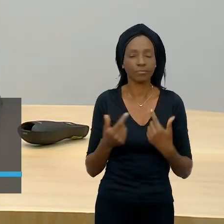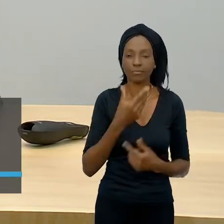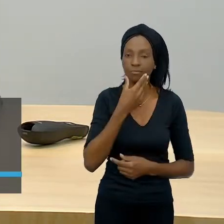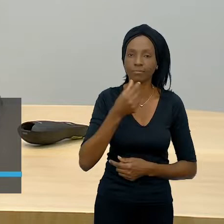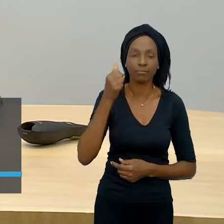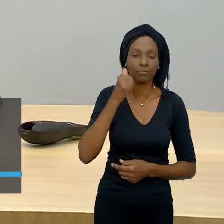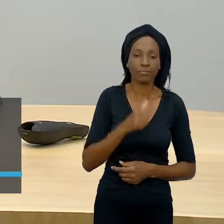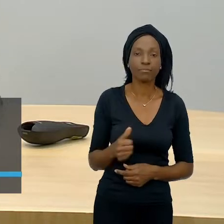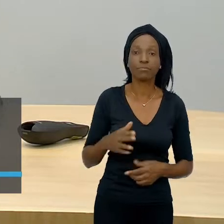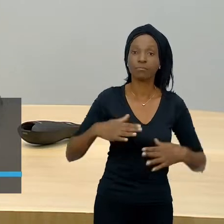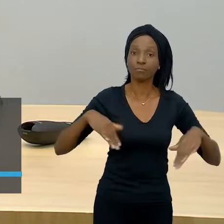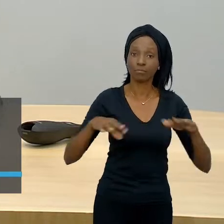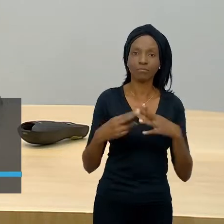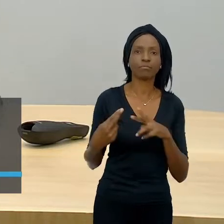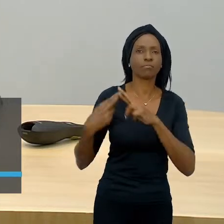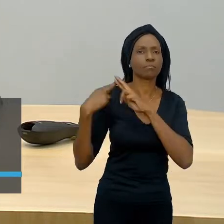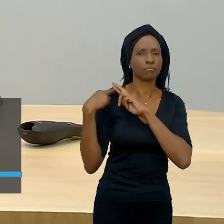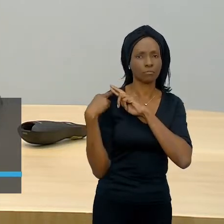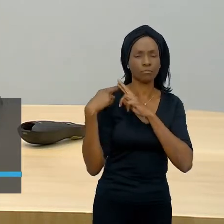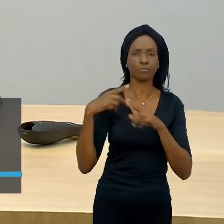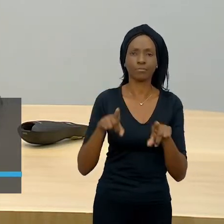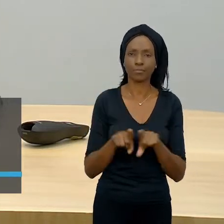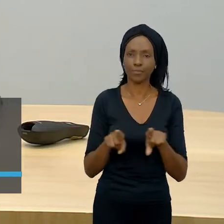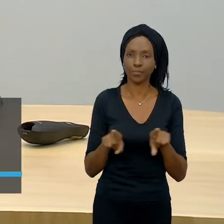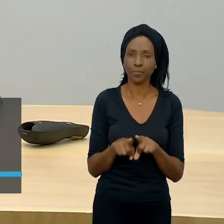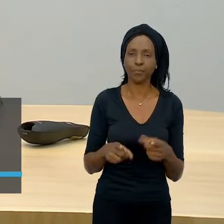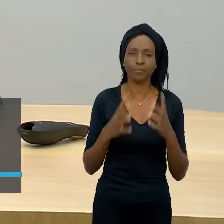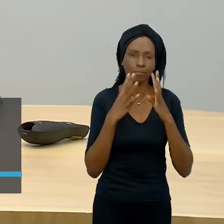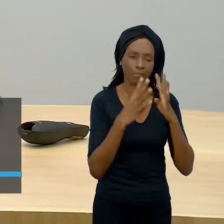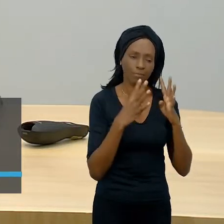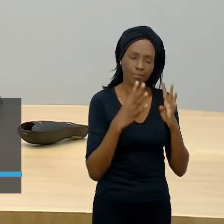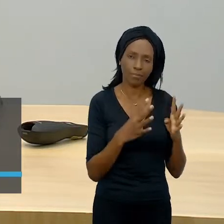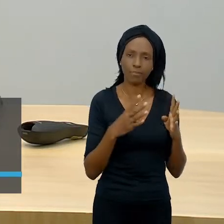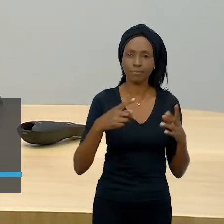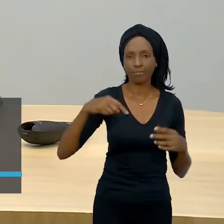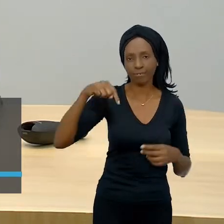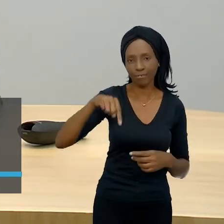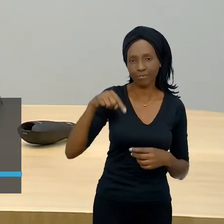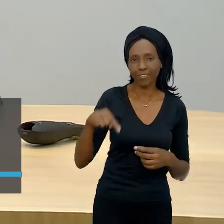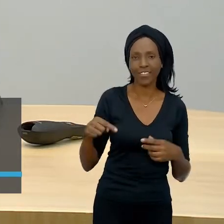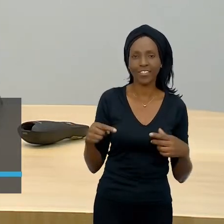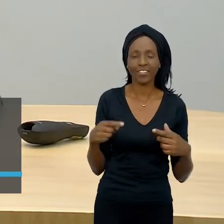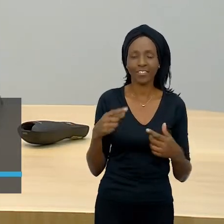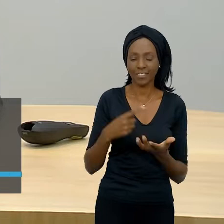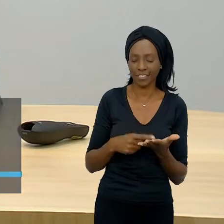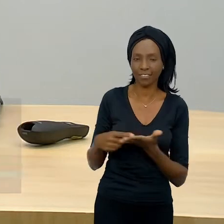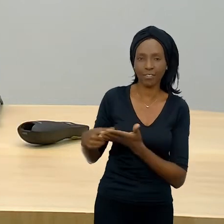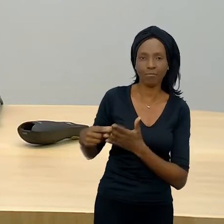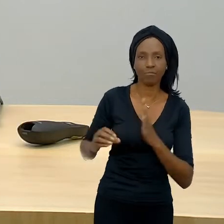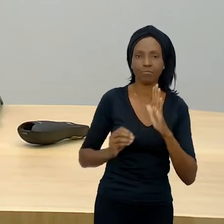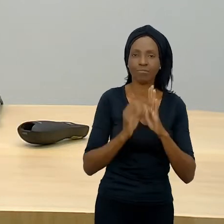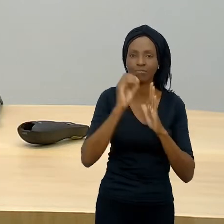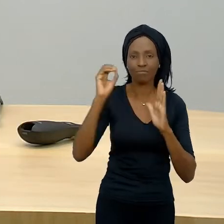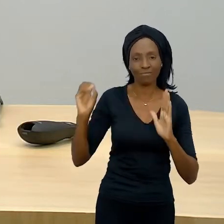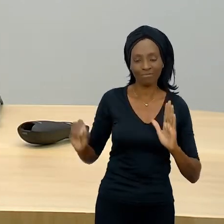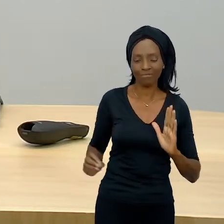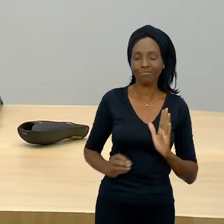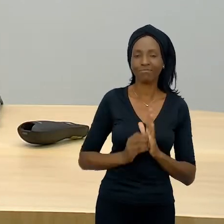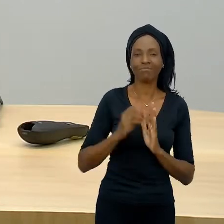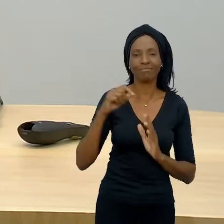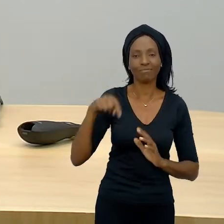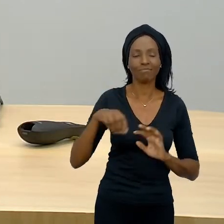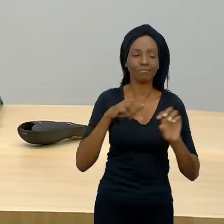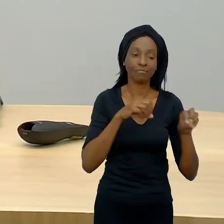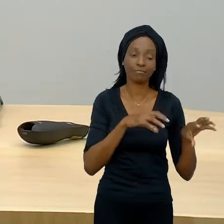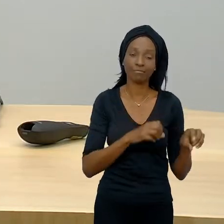e responsáveis também, né, que acompanham aqui a nossa programação no Centro de Mídias da Educação do